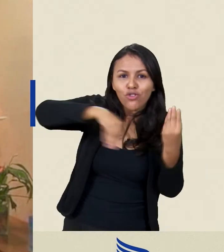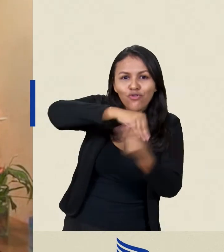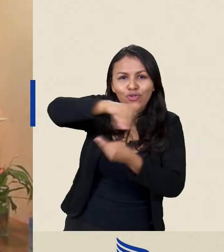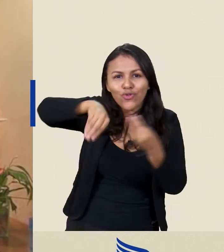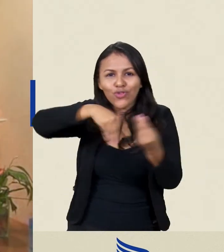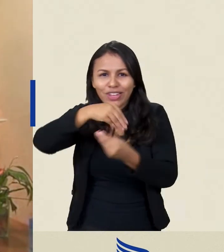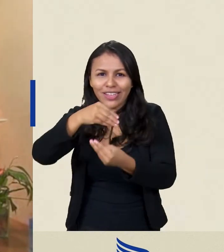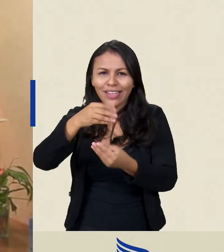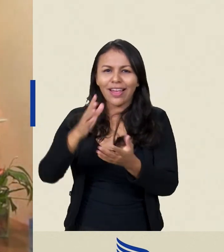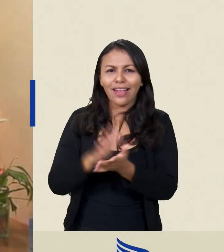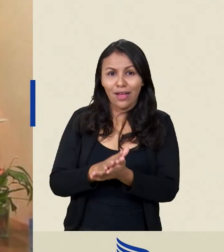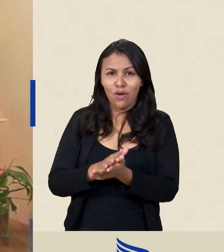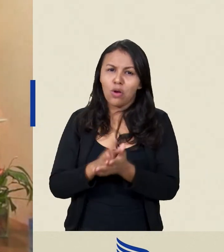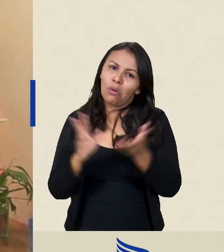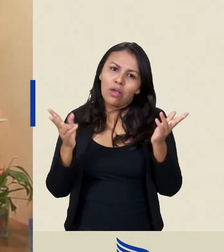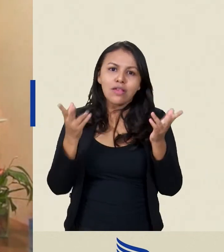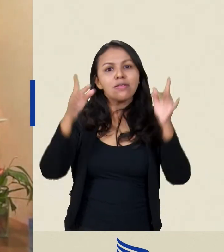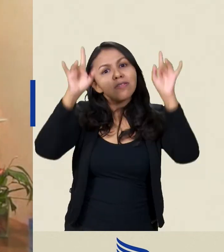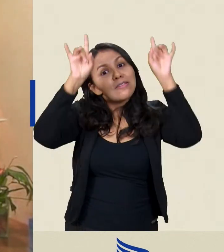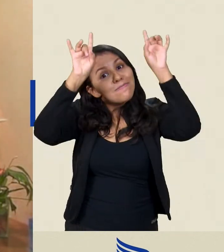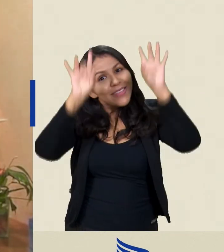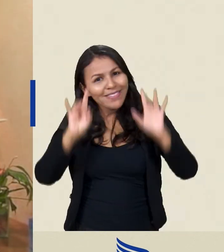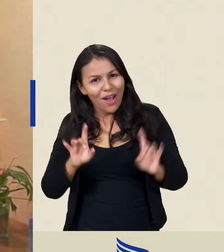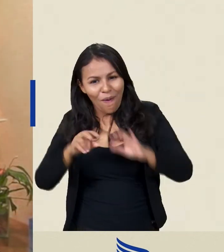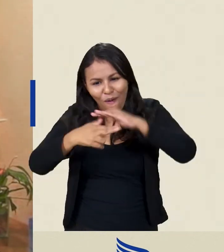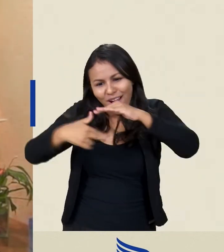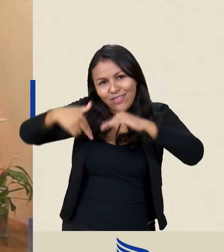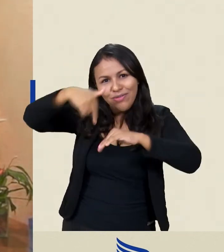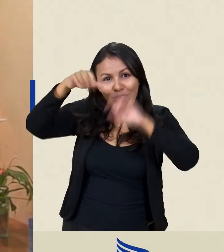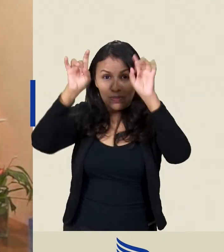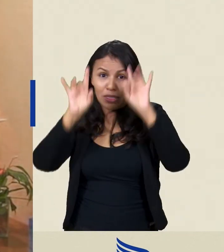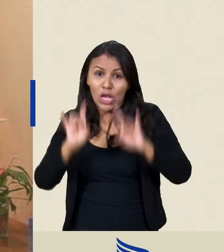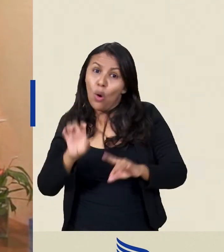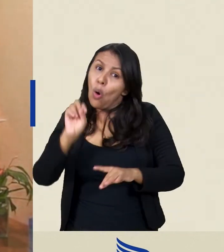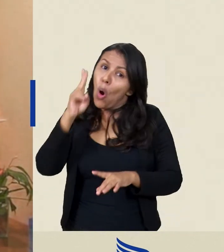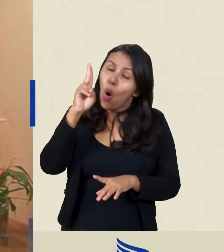denominá-la de ressurreição especial ou parcial.